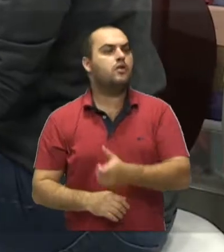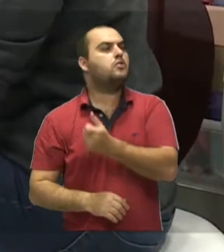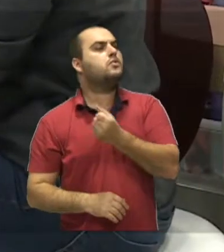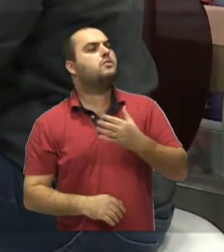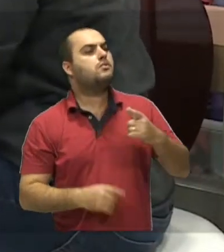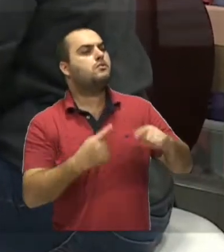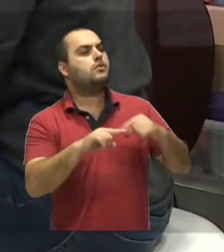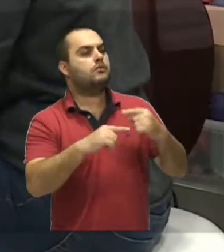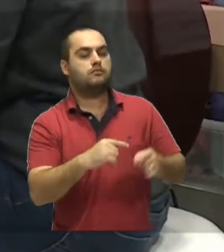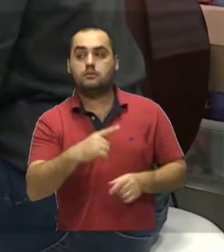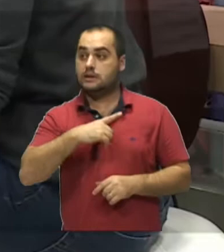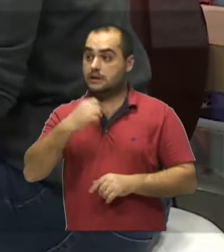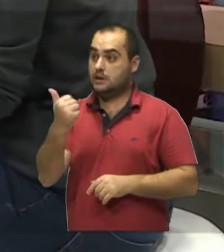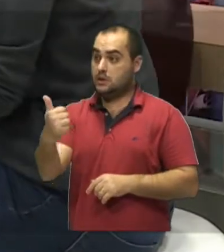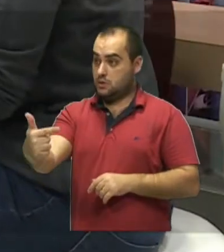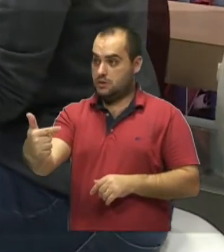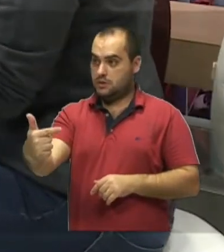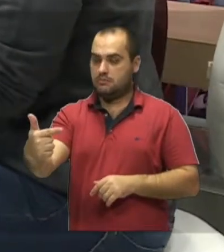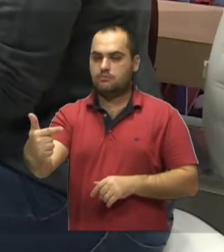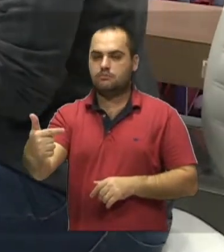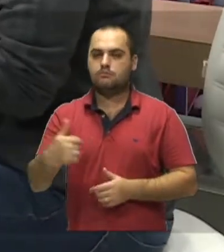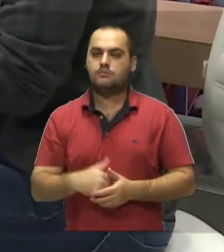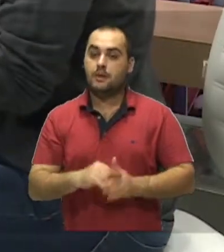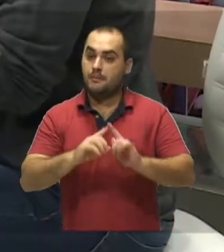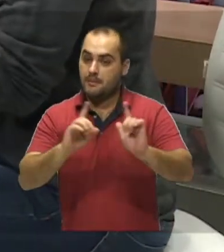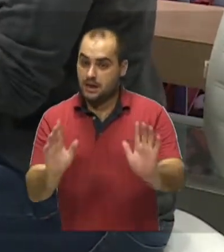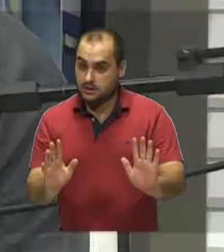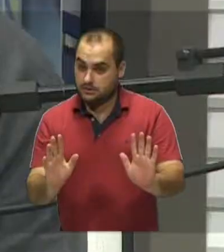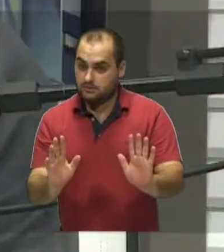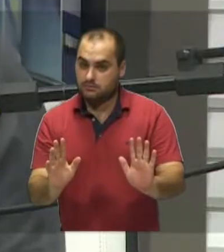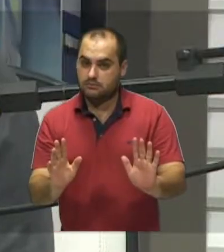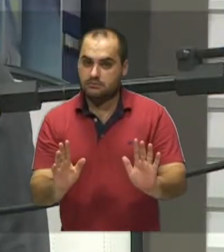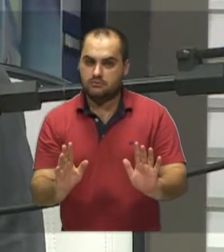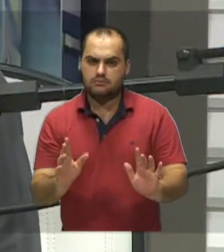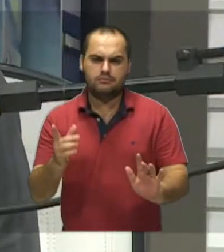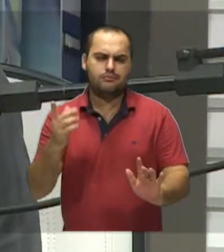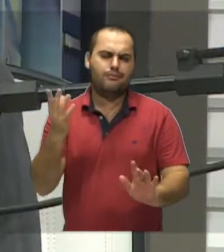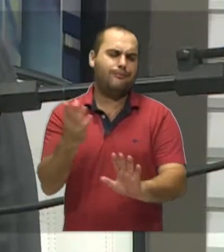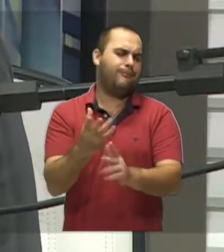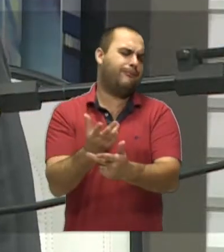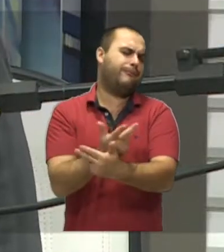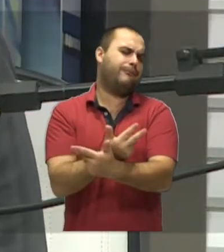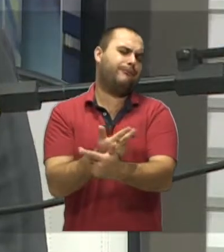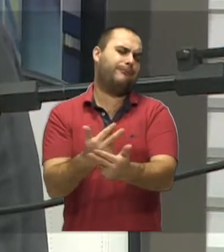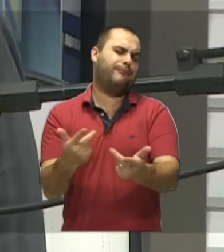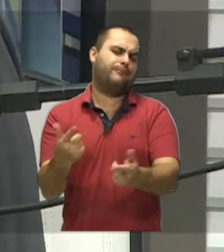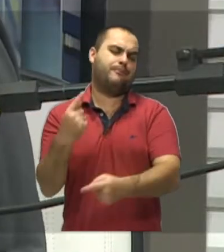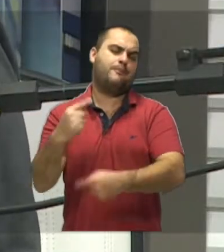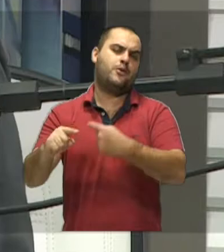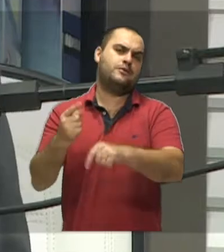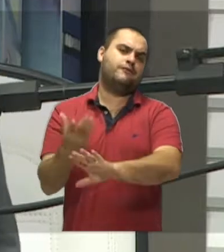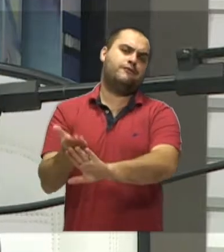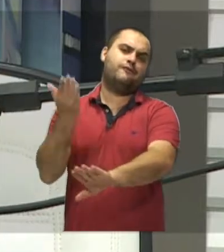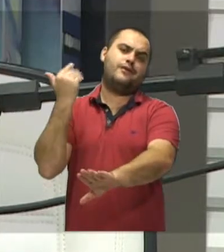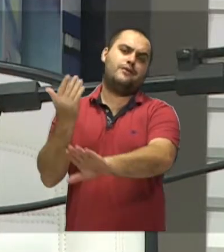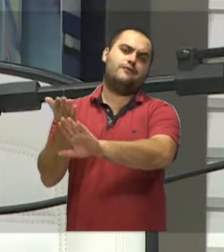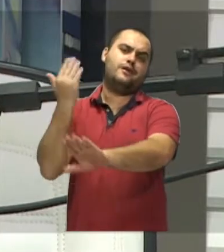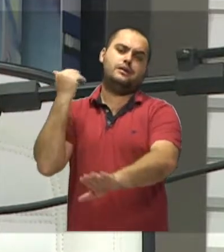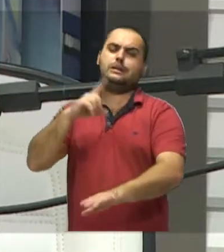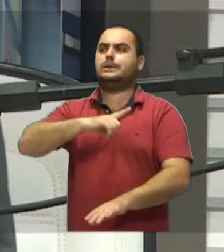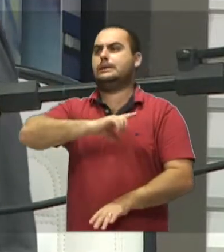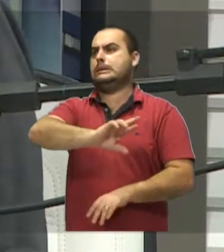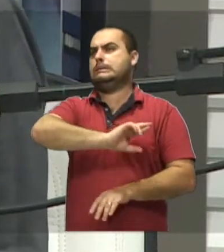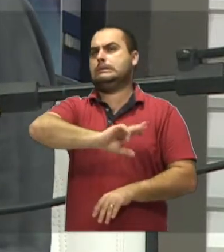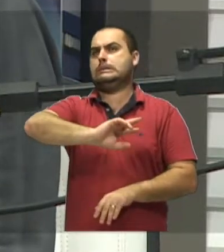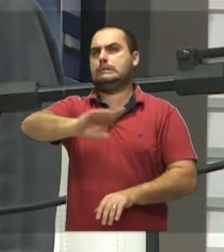bacana. Tinha 12 músicas. Mas, assim... Ficaram muitas músicas de fora. Naquele momento, eu tinha muita coisa que eu queria dizer, porque